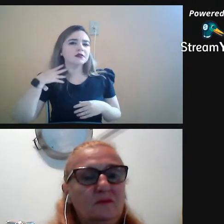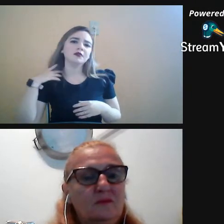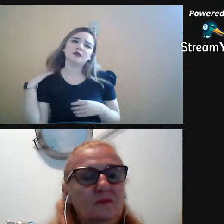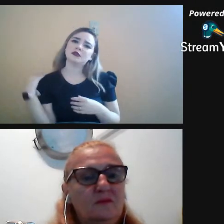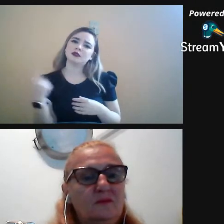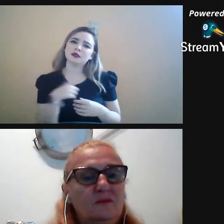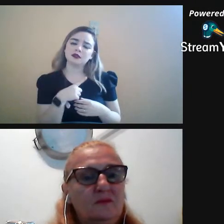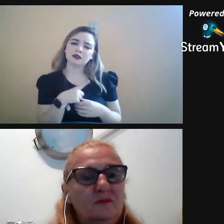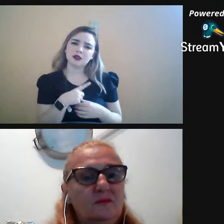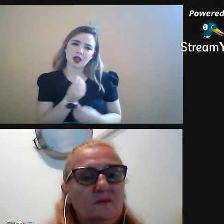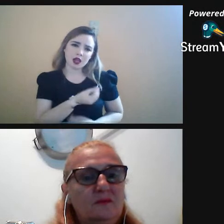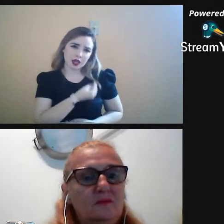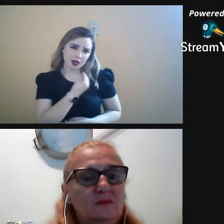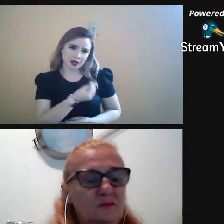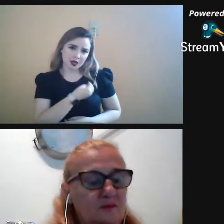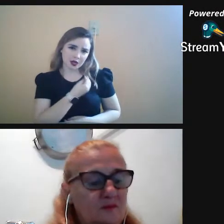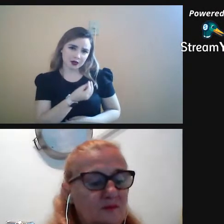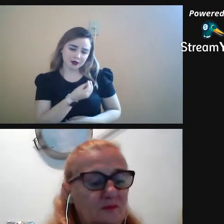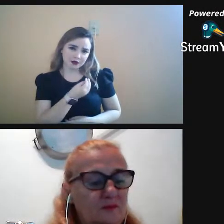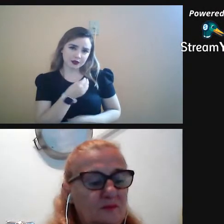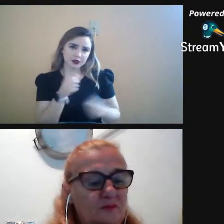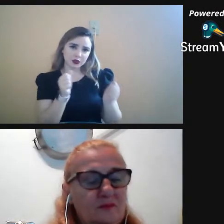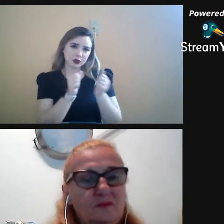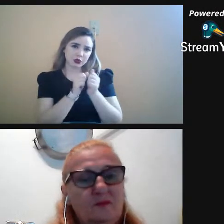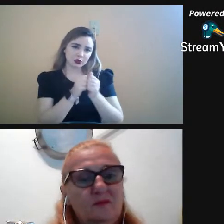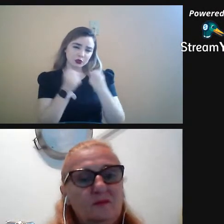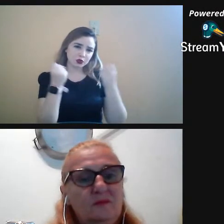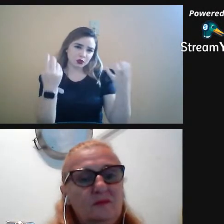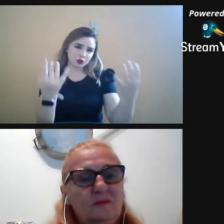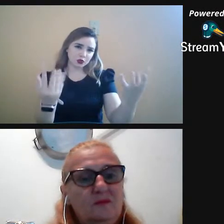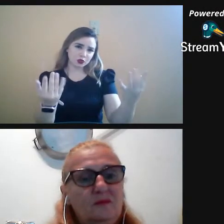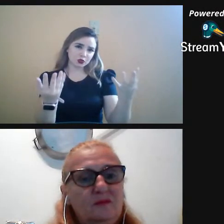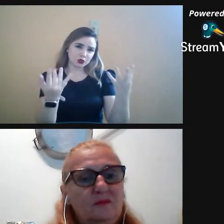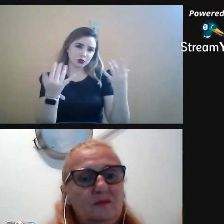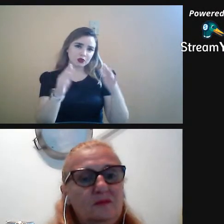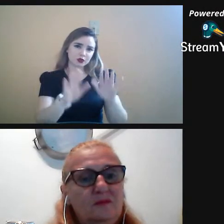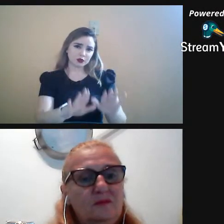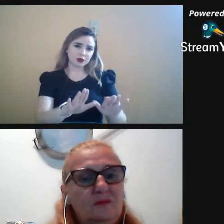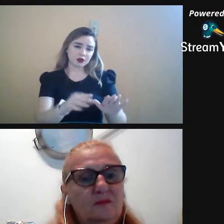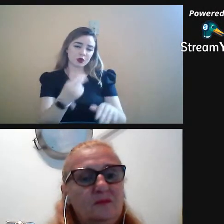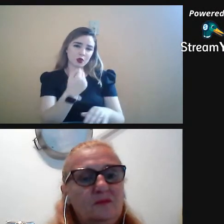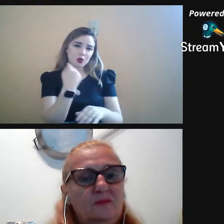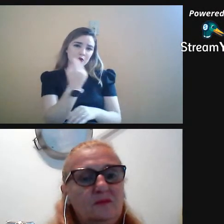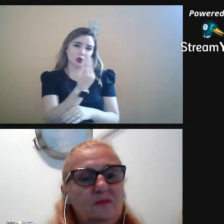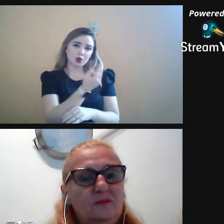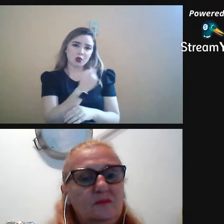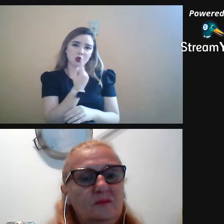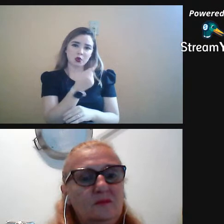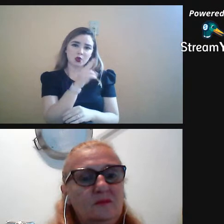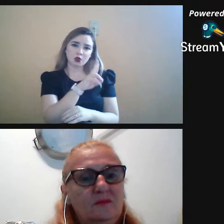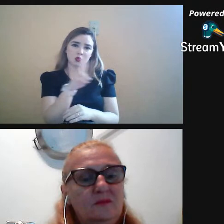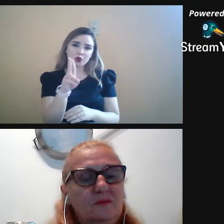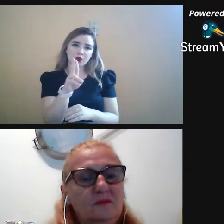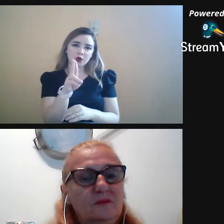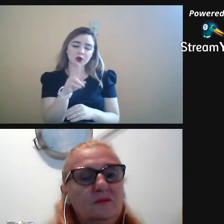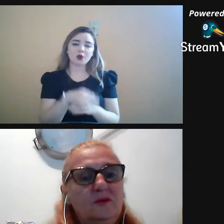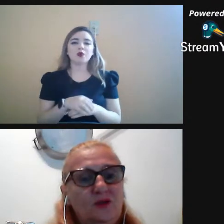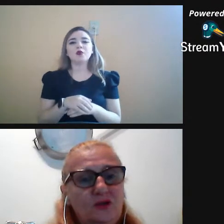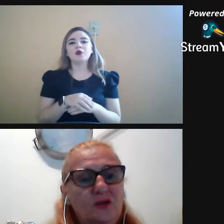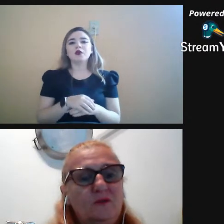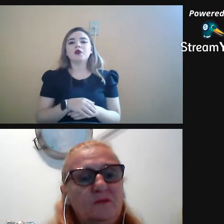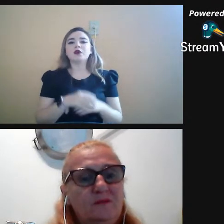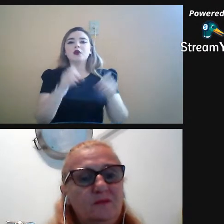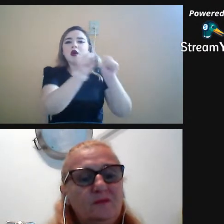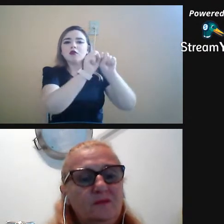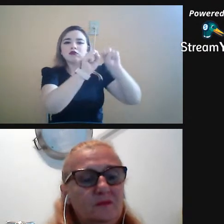seres vivos com o ambiente onde eles está, a gente chama de ecossistema.